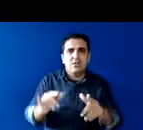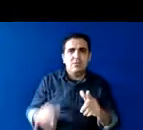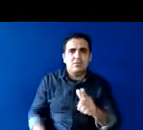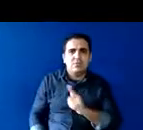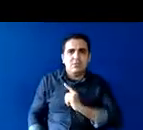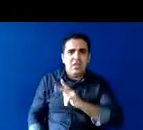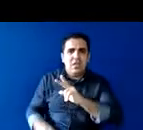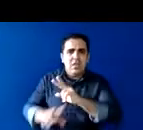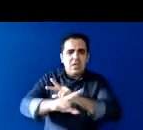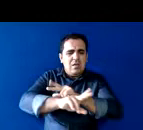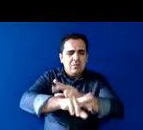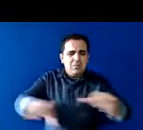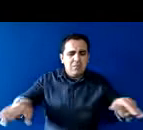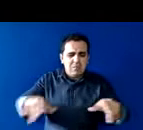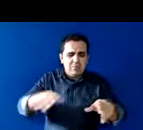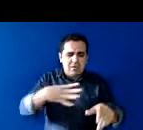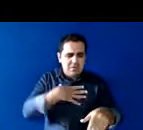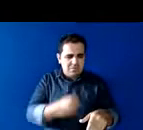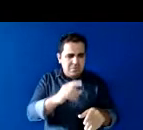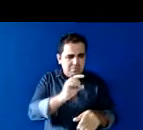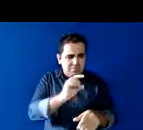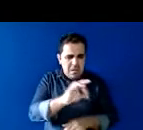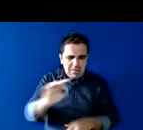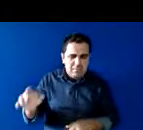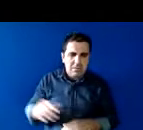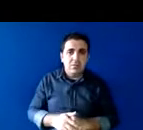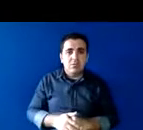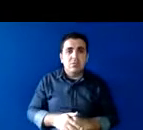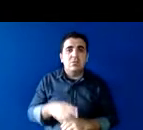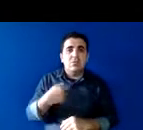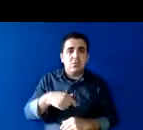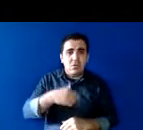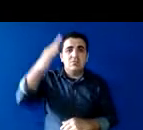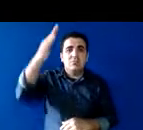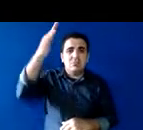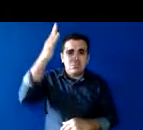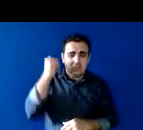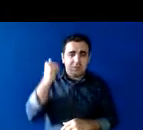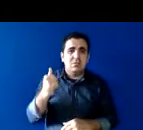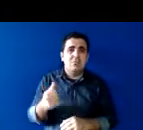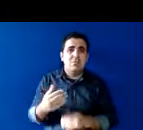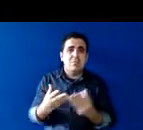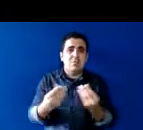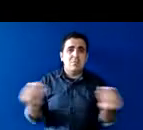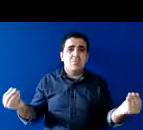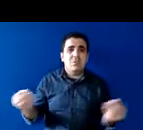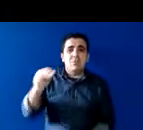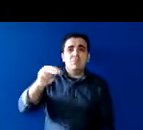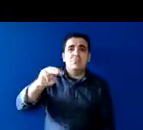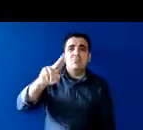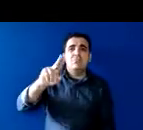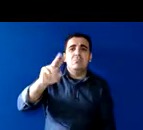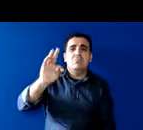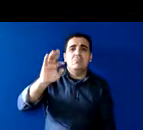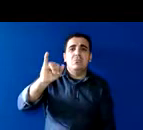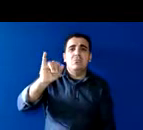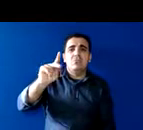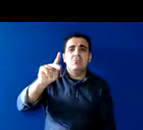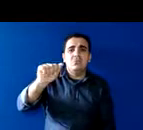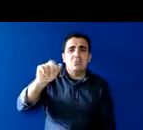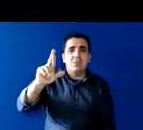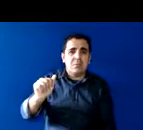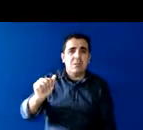vários filhos, nós sabemos que uma grande multípara, ela pode se